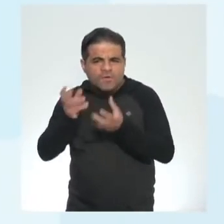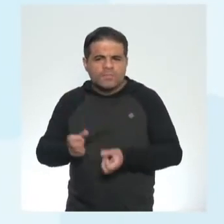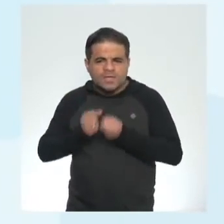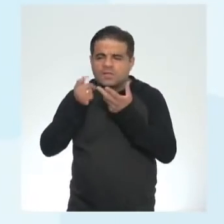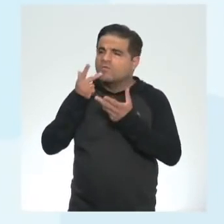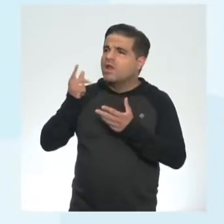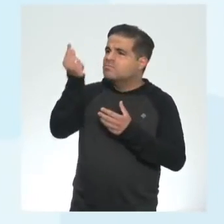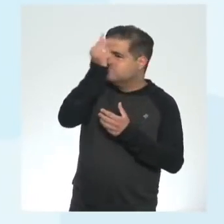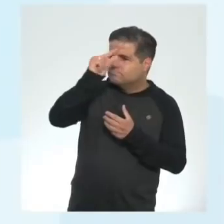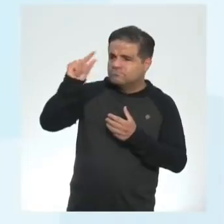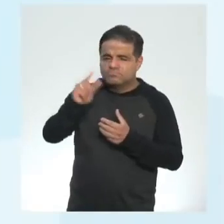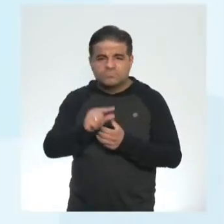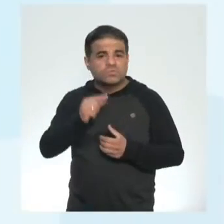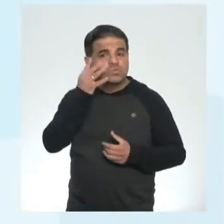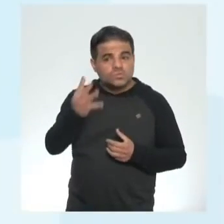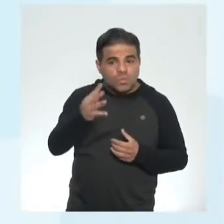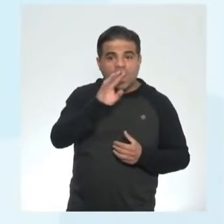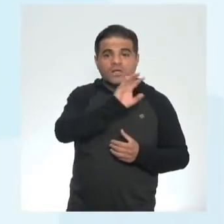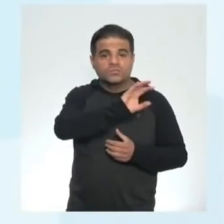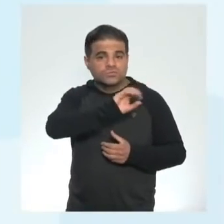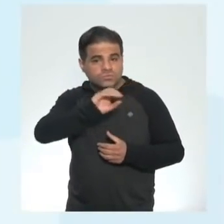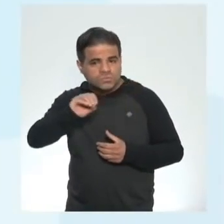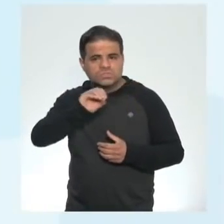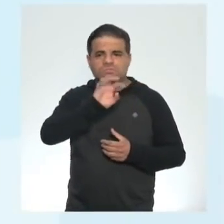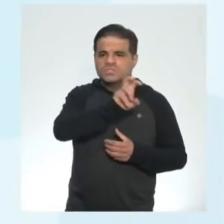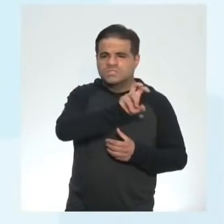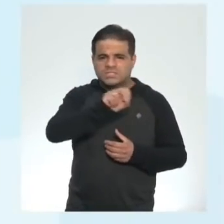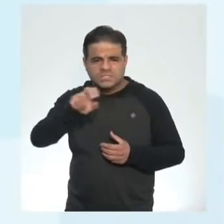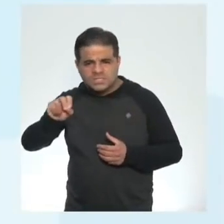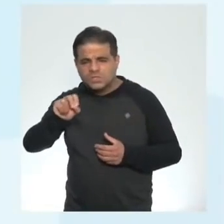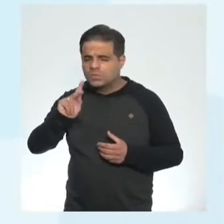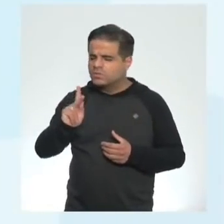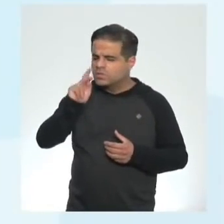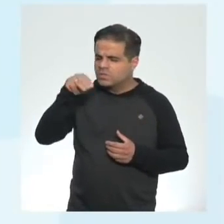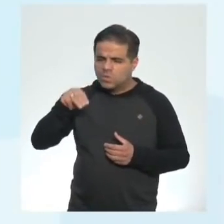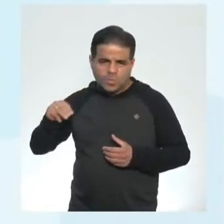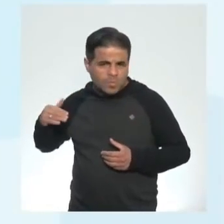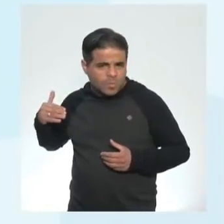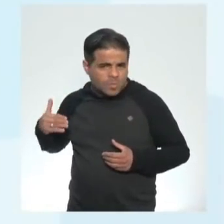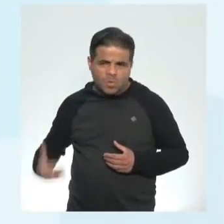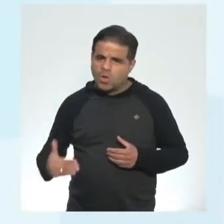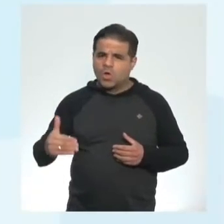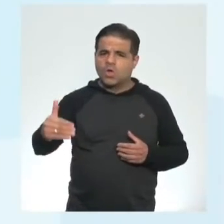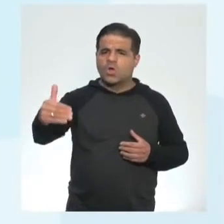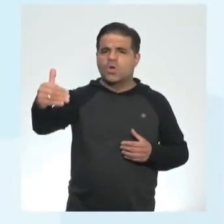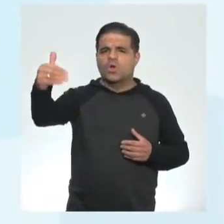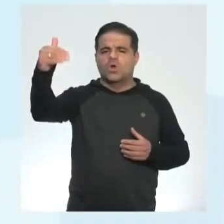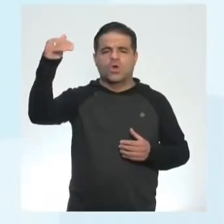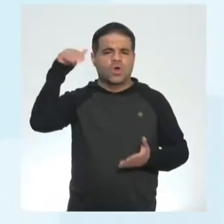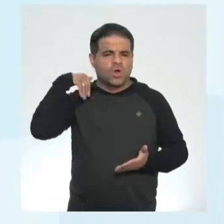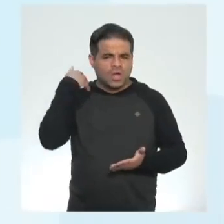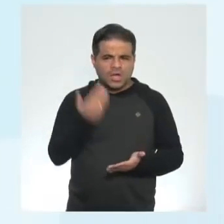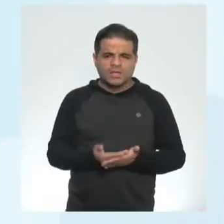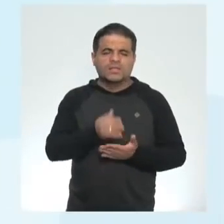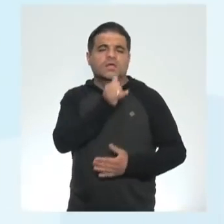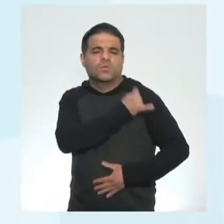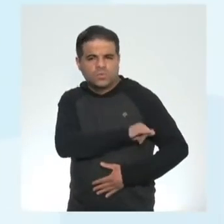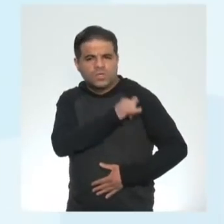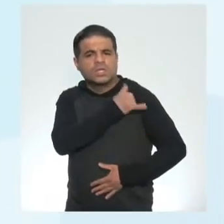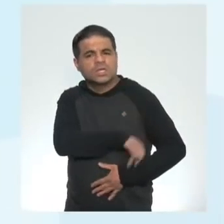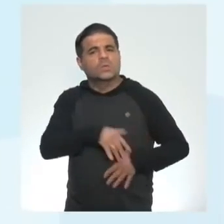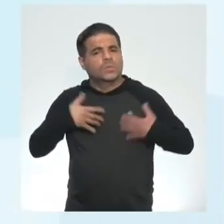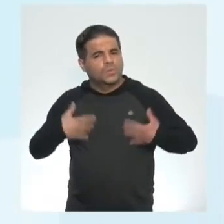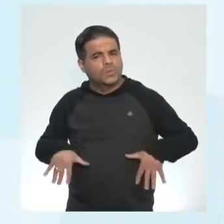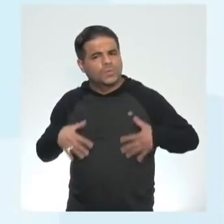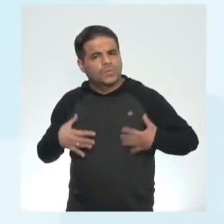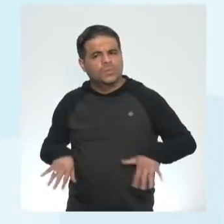falavam de trincheiras de 400, 500 quilômetros, ou seja, daqui até o Rio de Janeiro. E